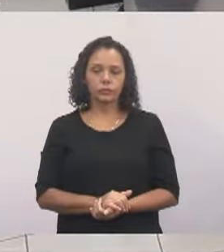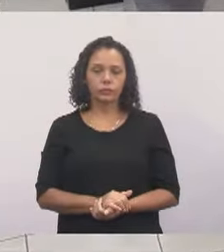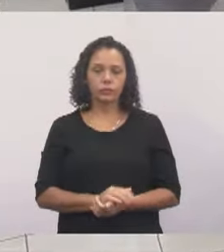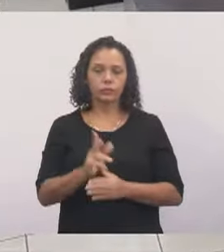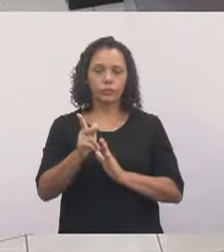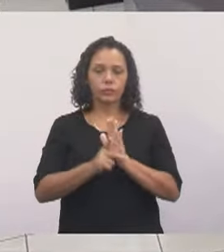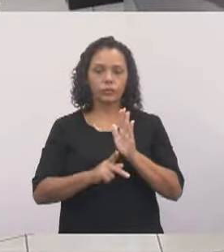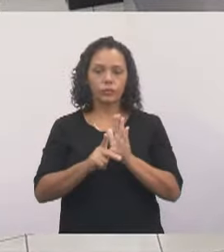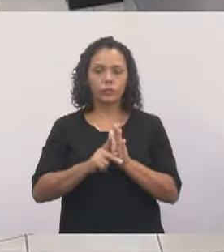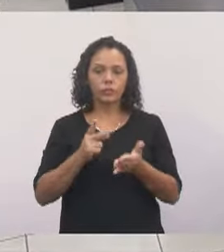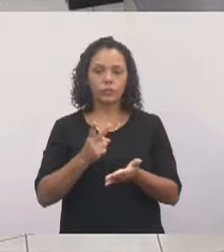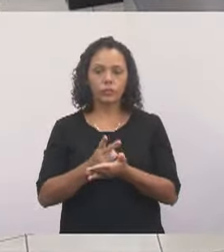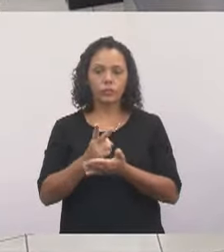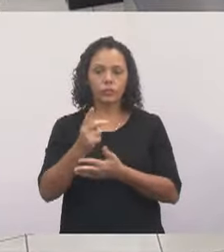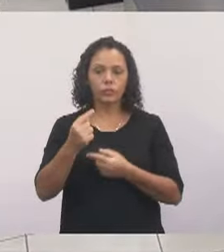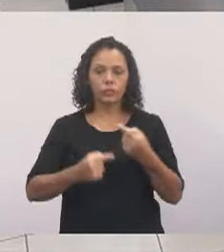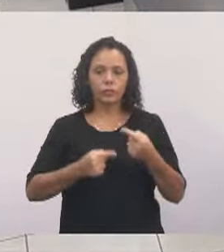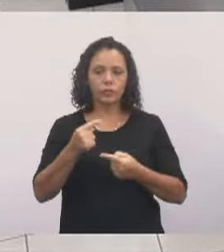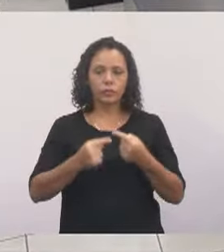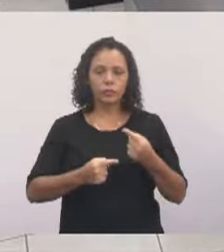Os projetos continuam em discussão.